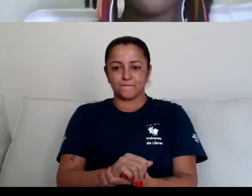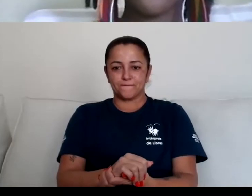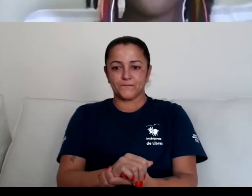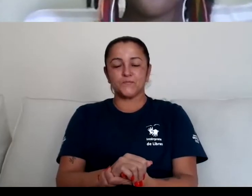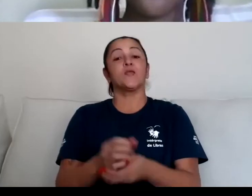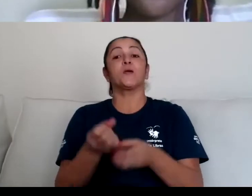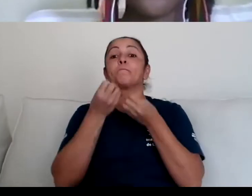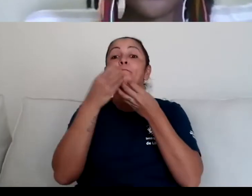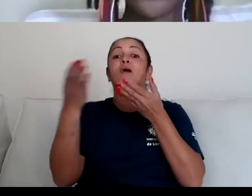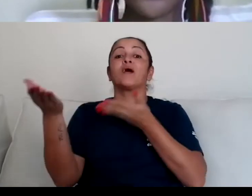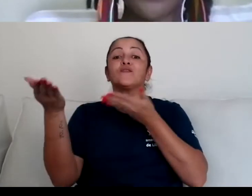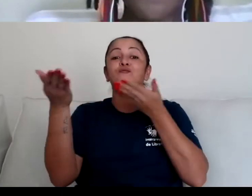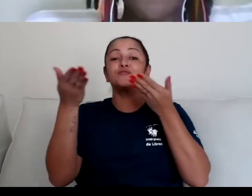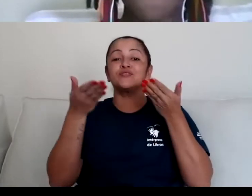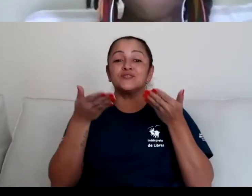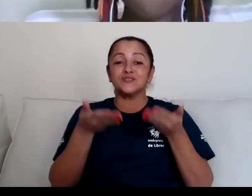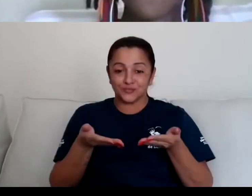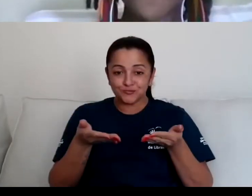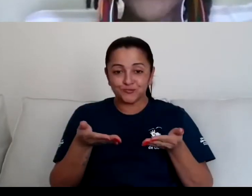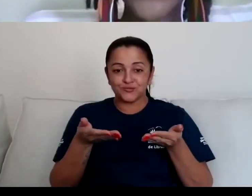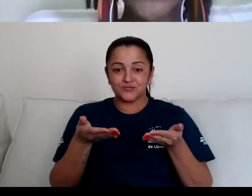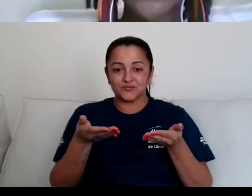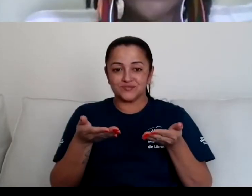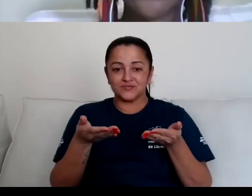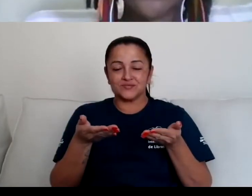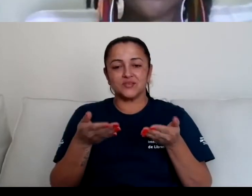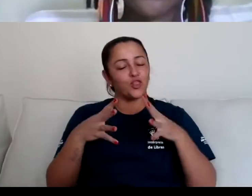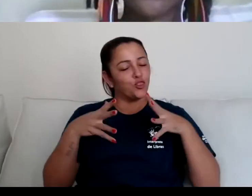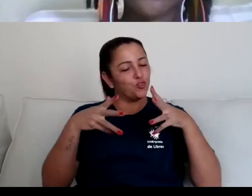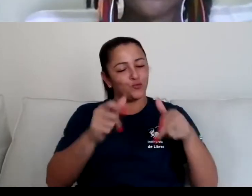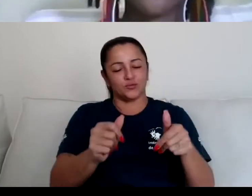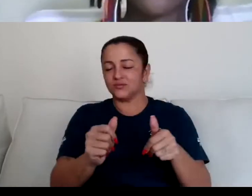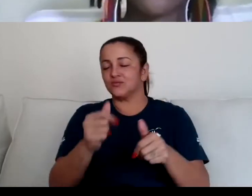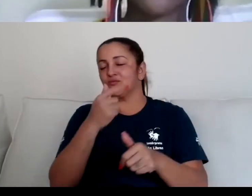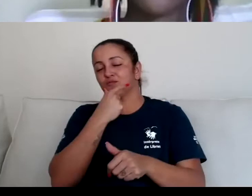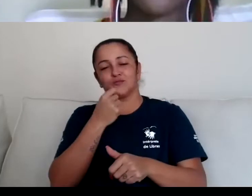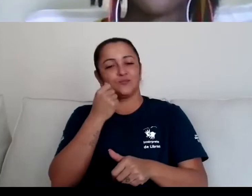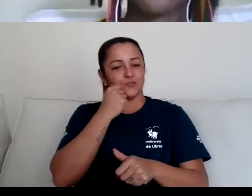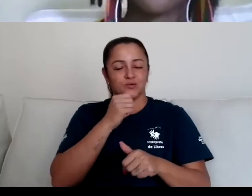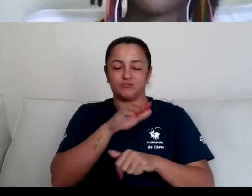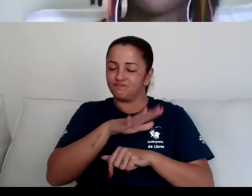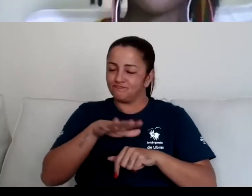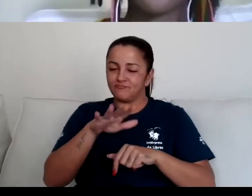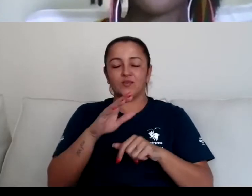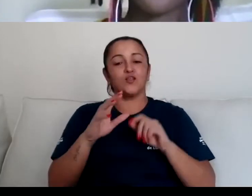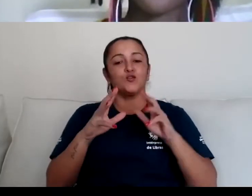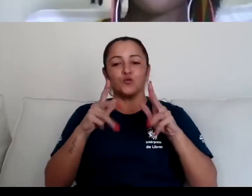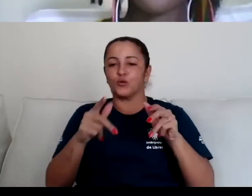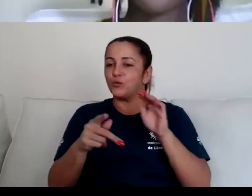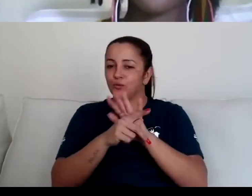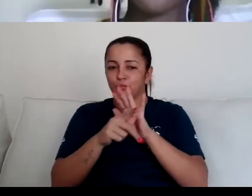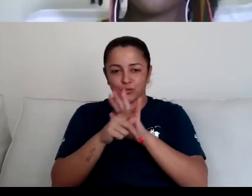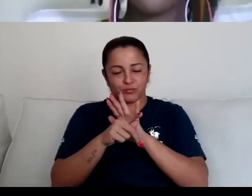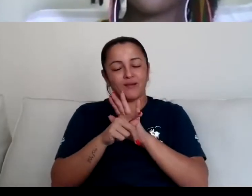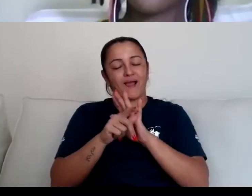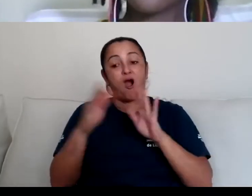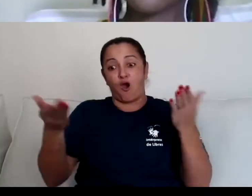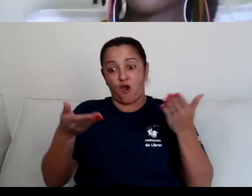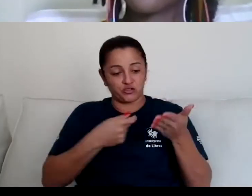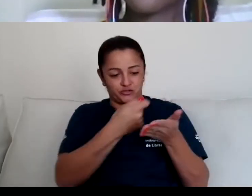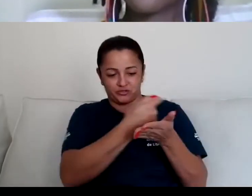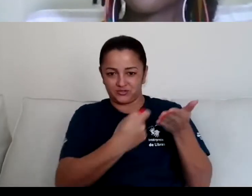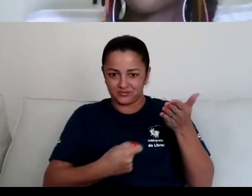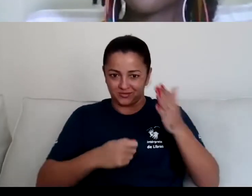Sejam muito bem-vindos, todos e todas, ao webinar por Mais Autoras Negras,